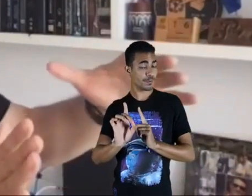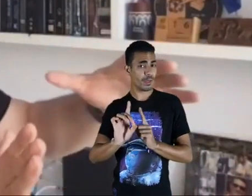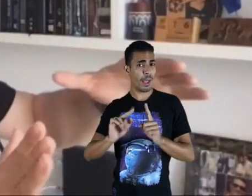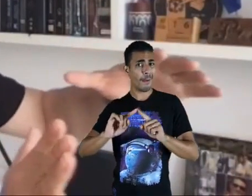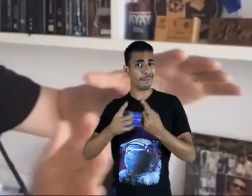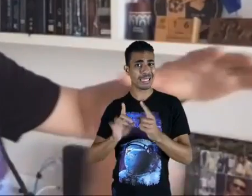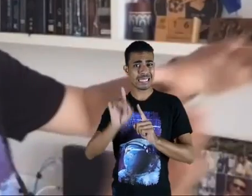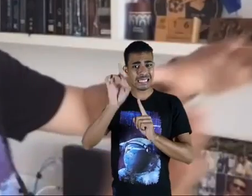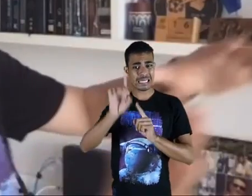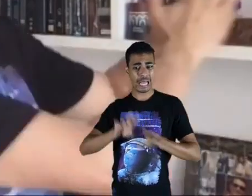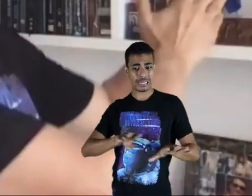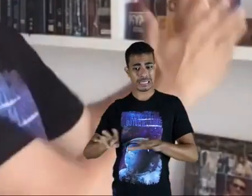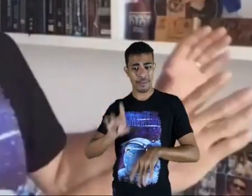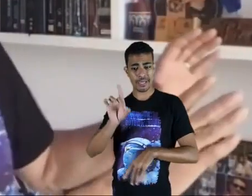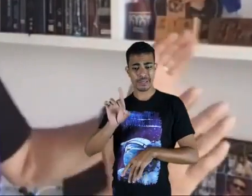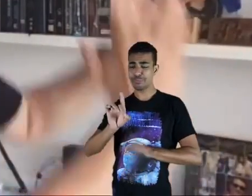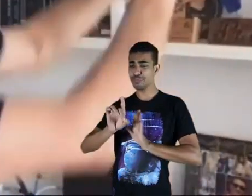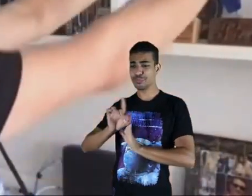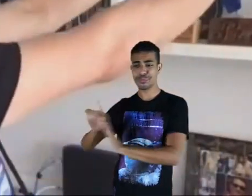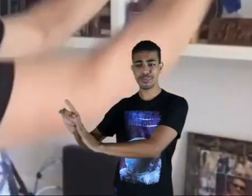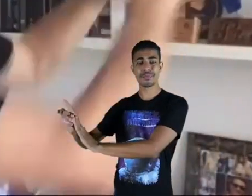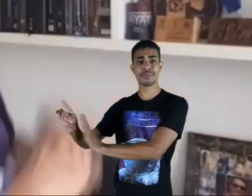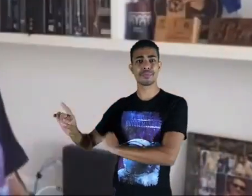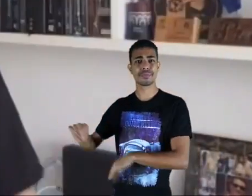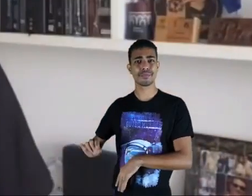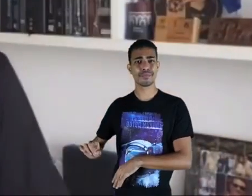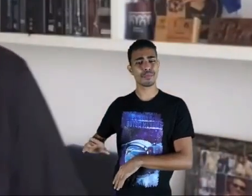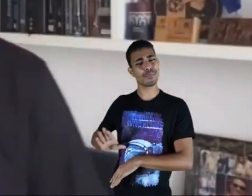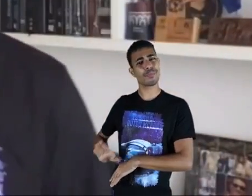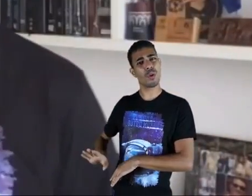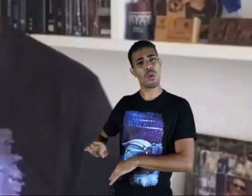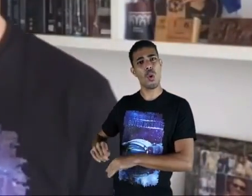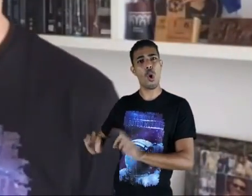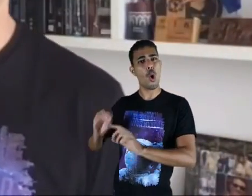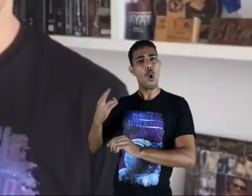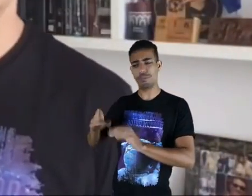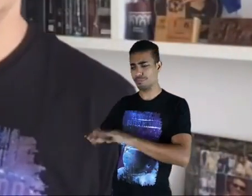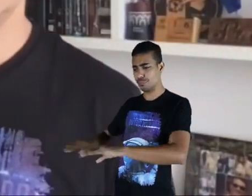mas na semana descarta ou deixa ele na prateleira.